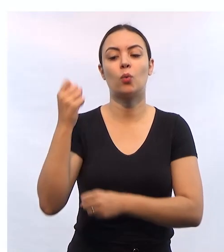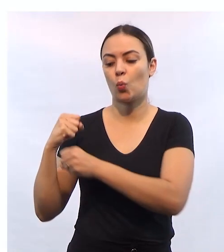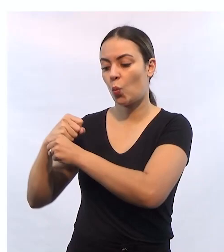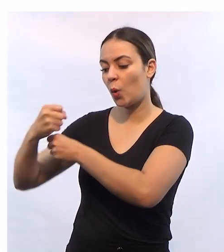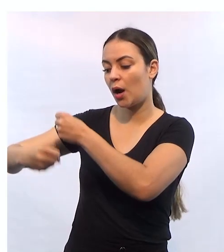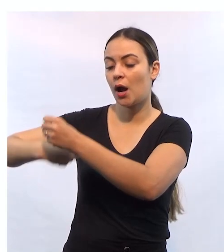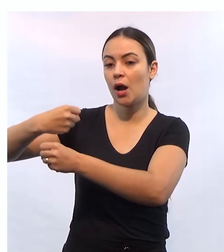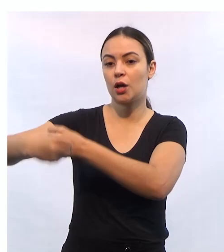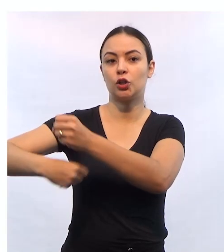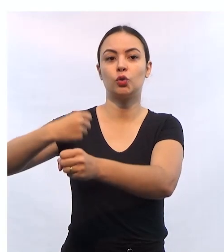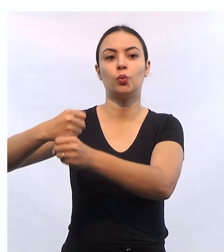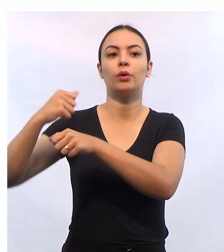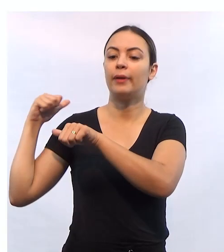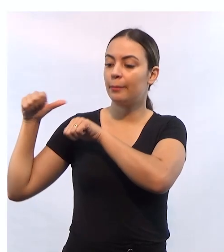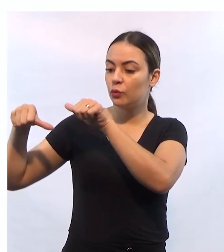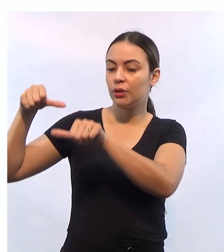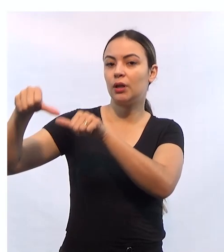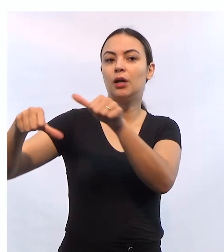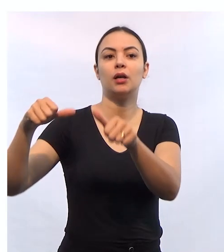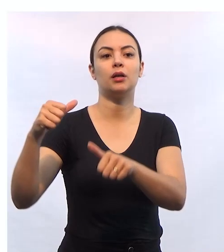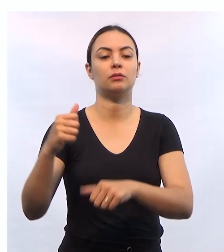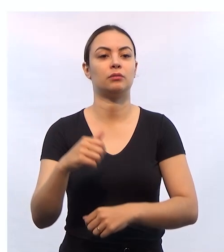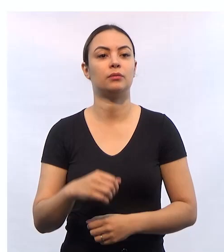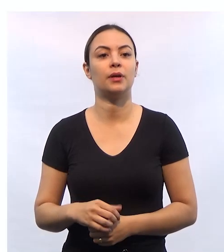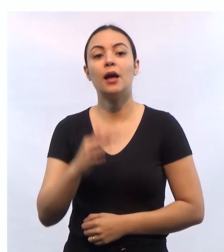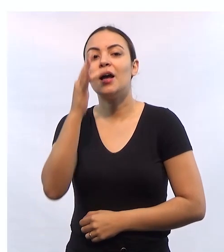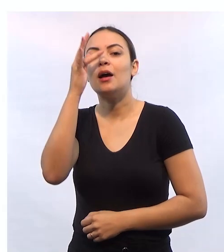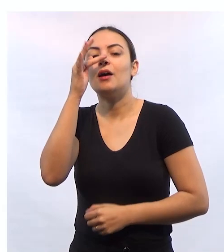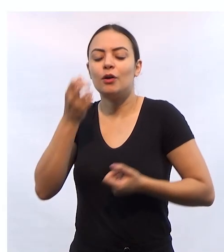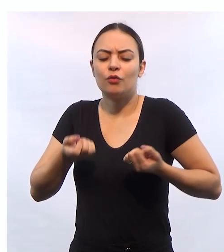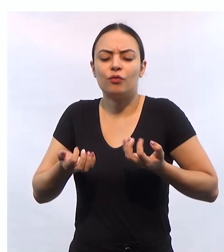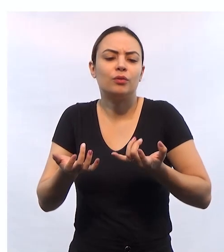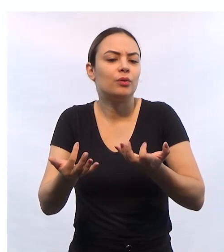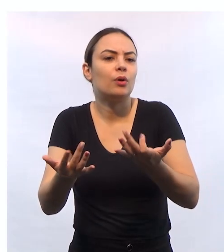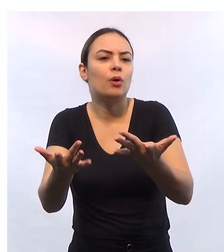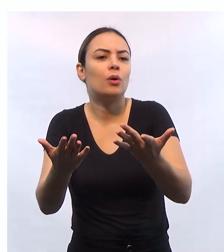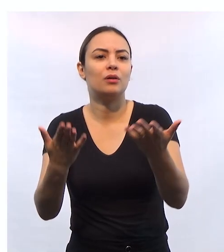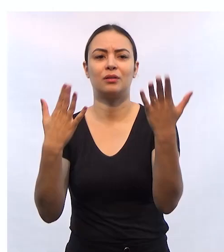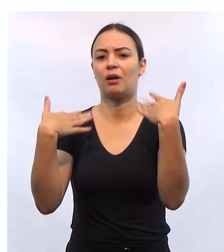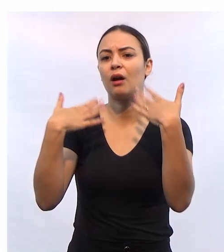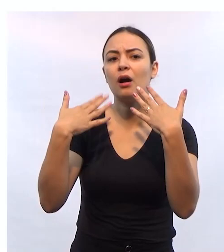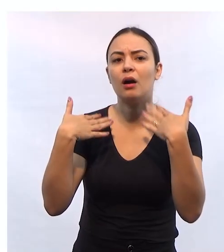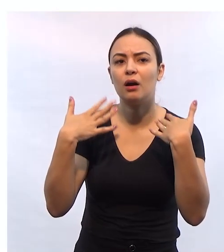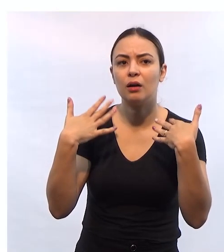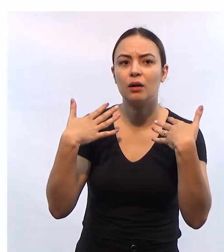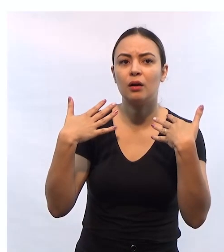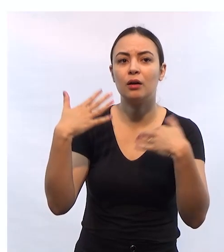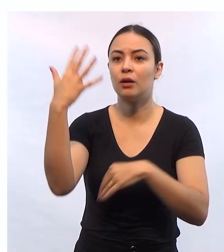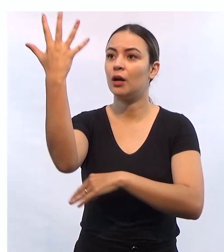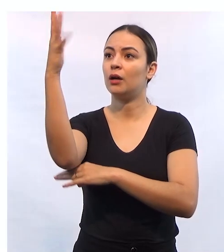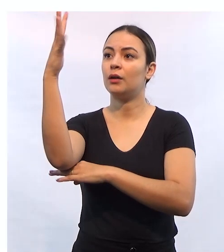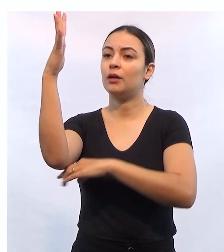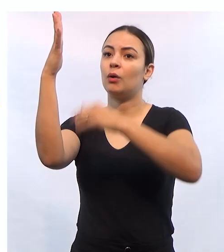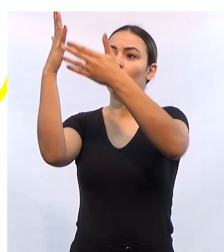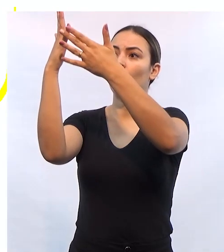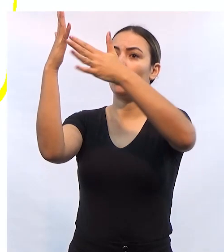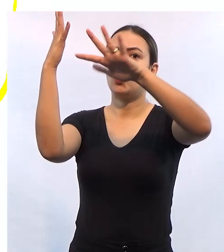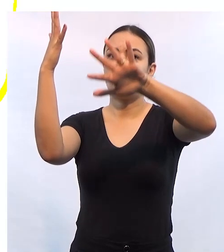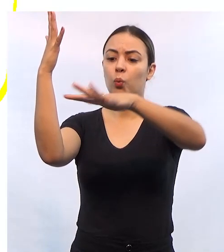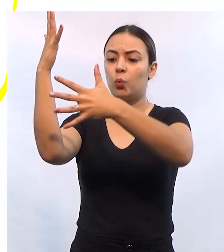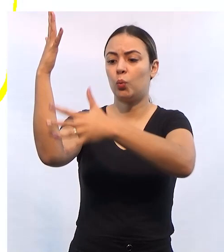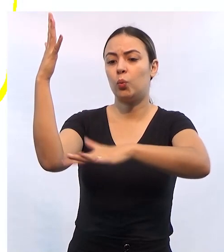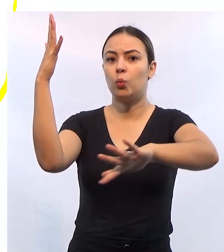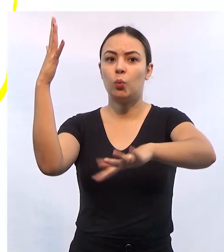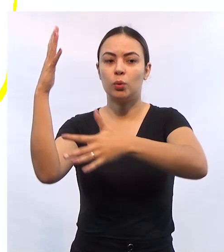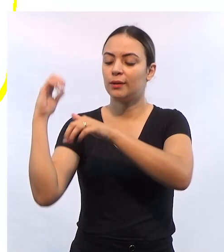inteiro. Ao longo, né, de toda a nossa humanidade, aí a ciência imagina, né? Acredita, isso aqui ó, é a teoria